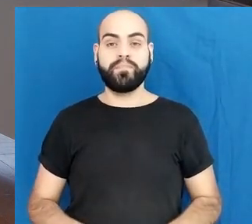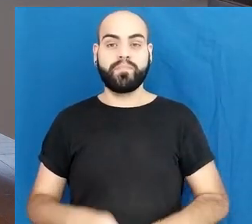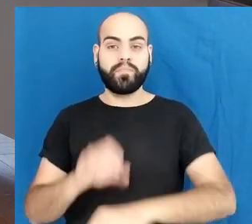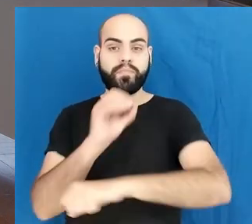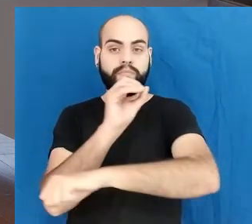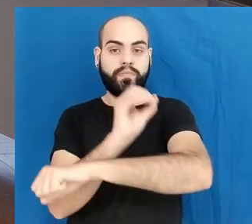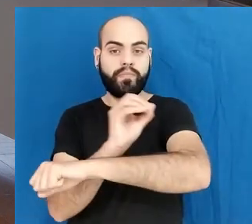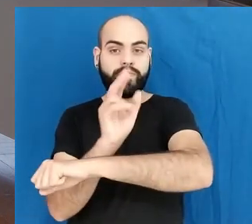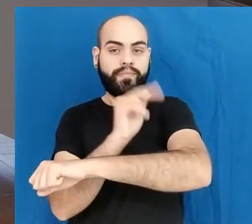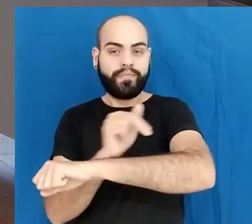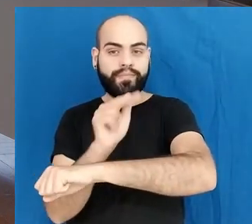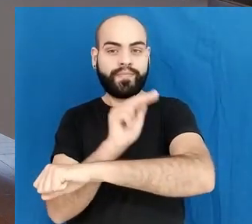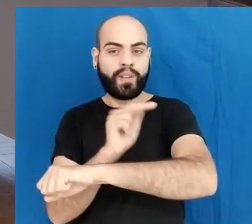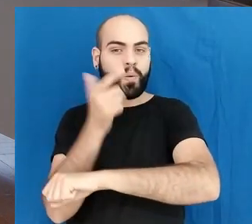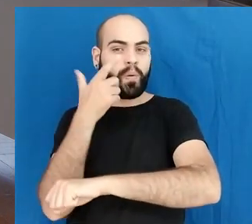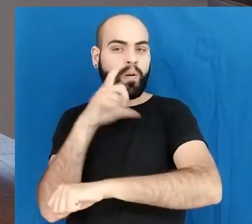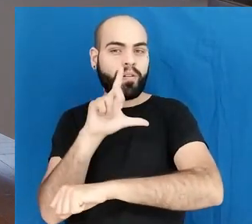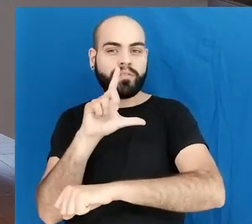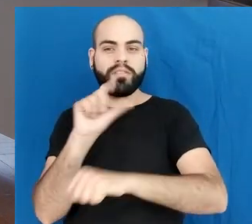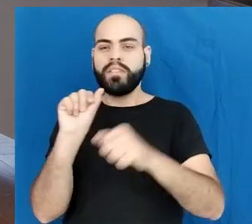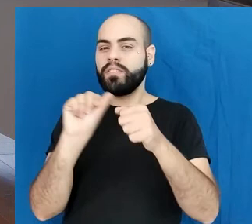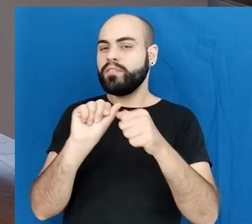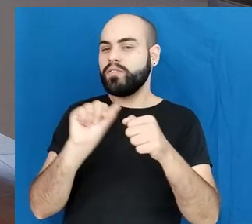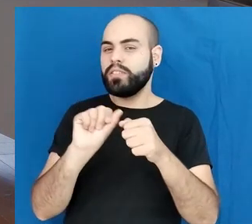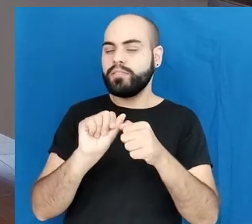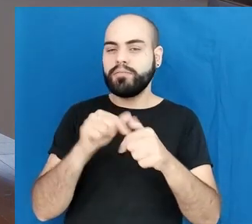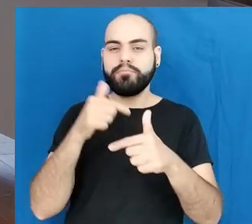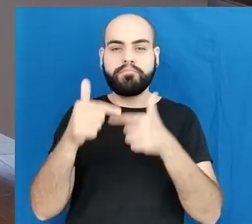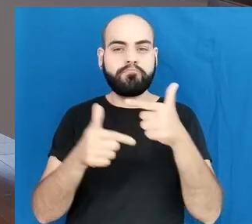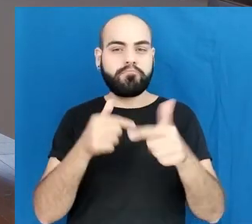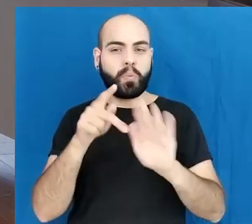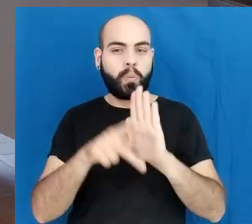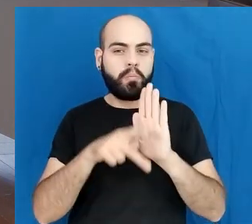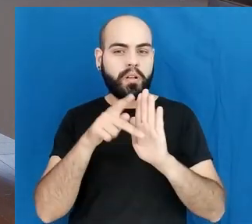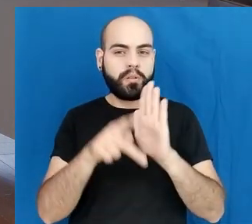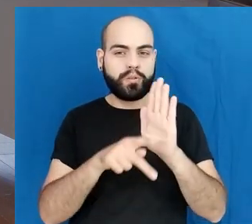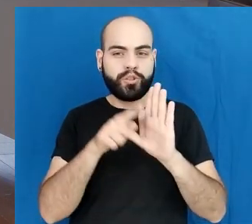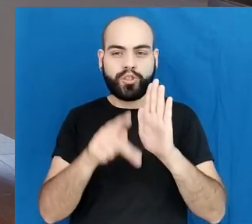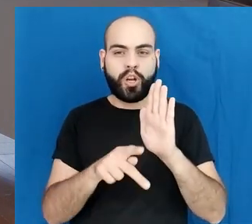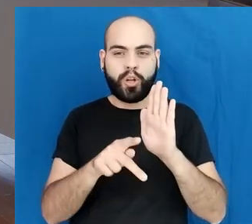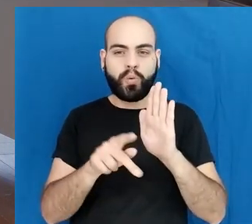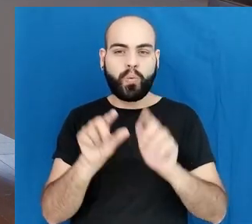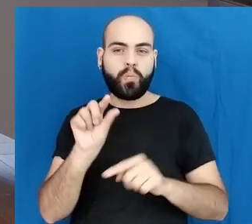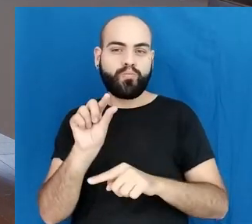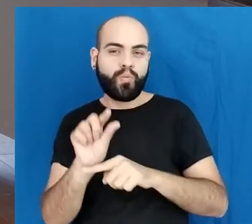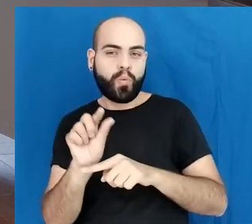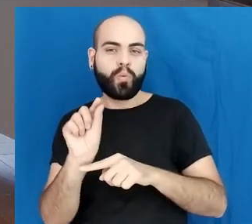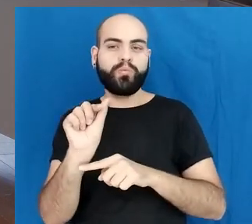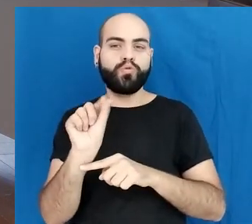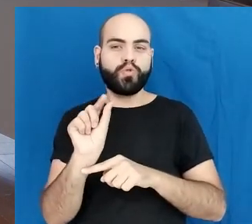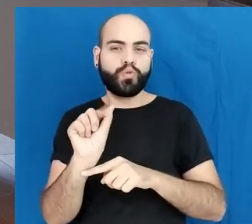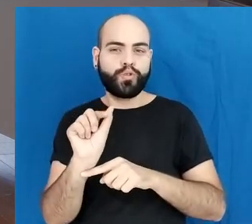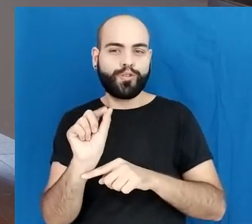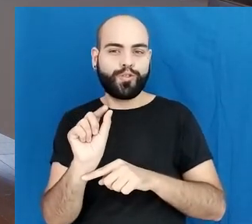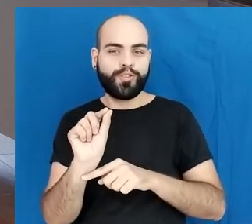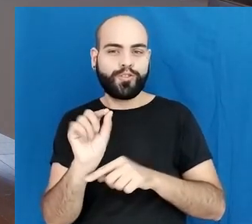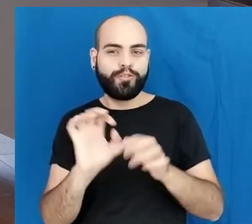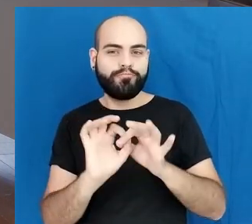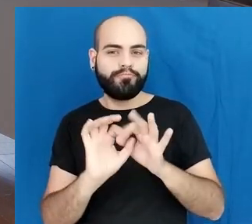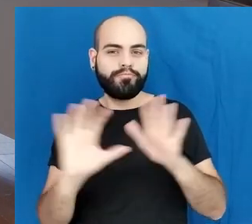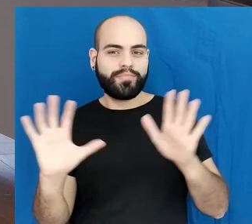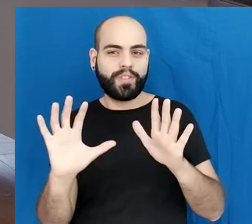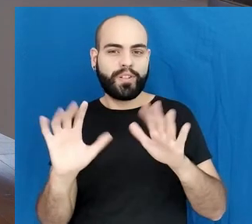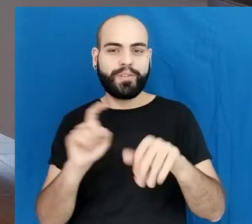Niemeyer consegue tirar uma expressividade muito grande com poucos recursos, vamos